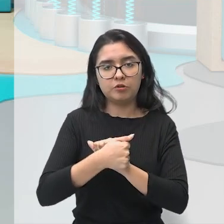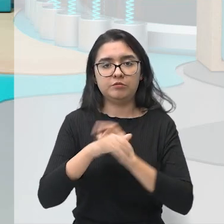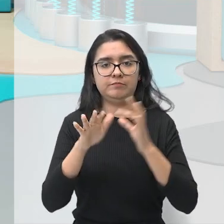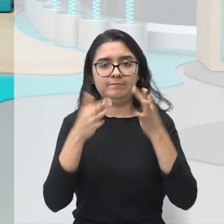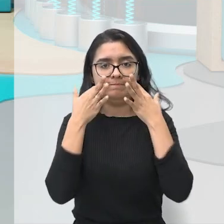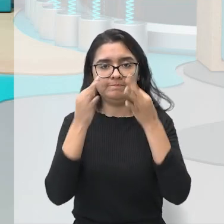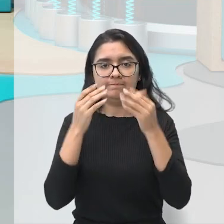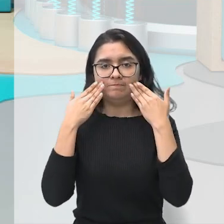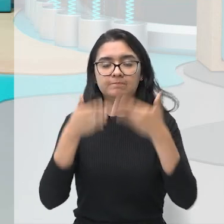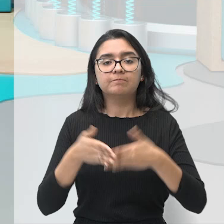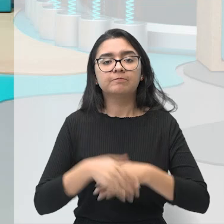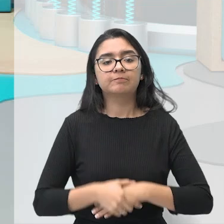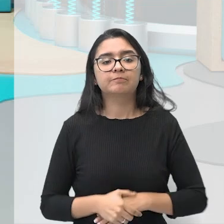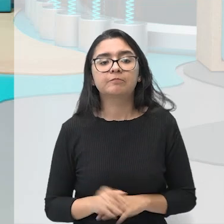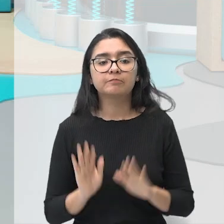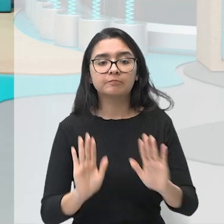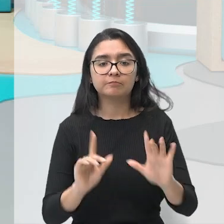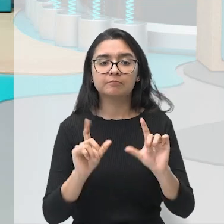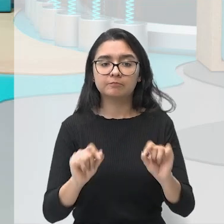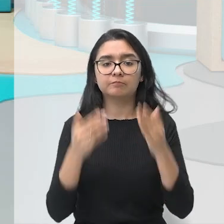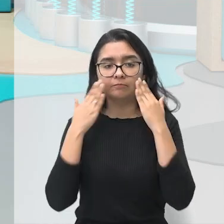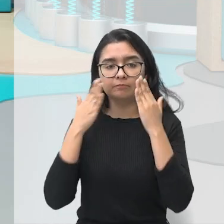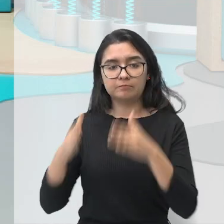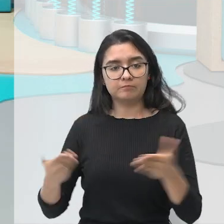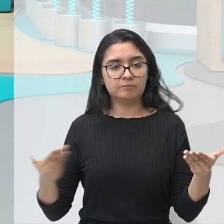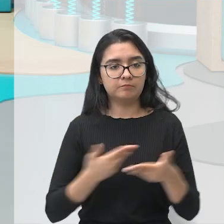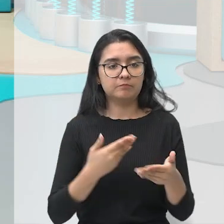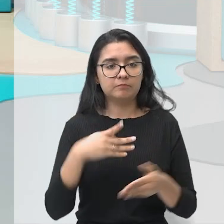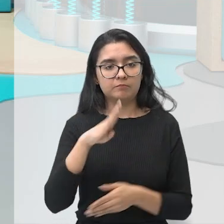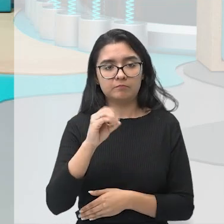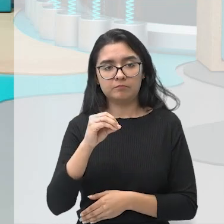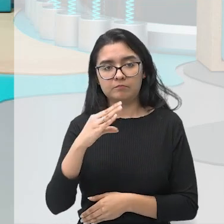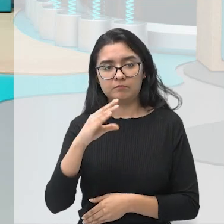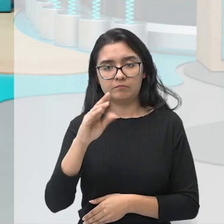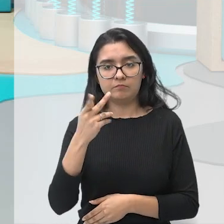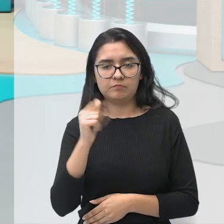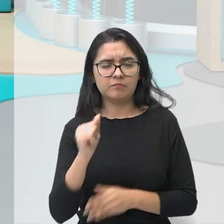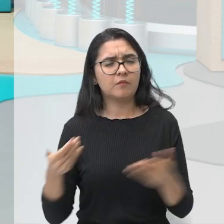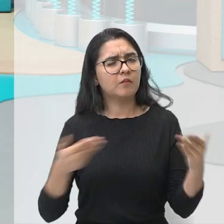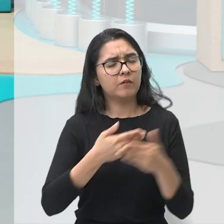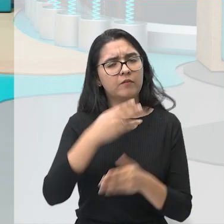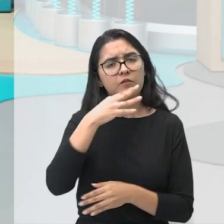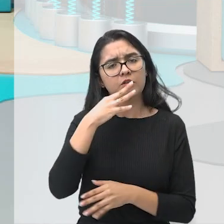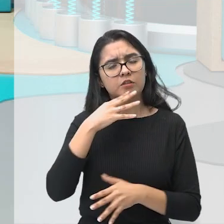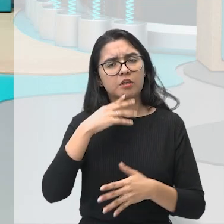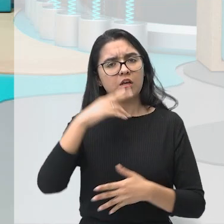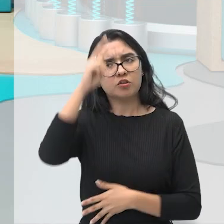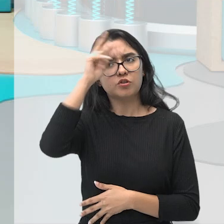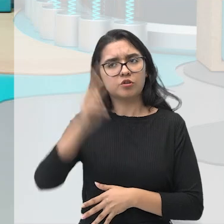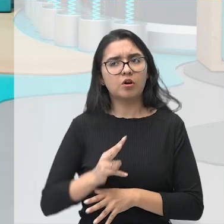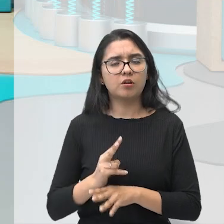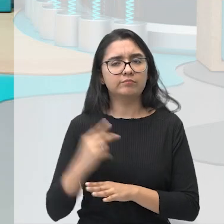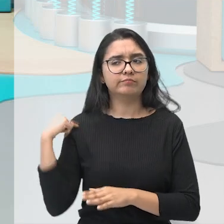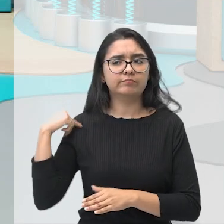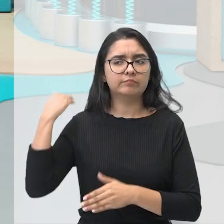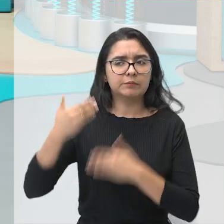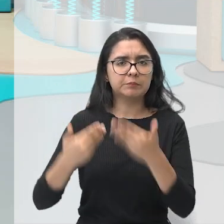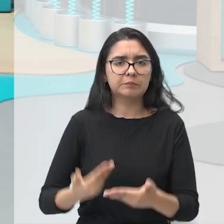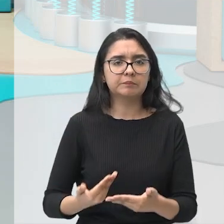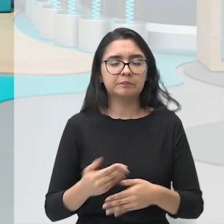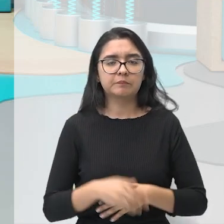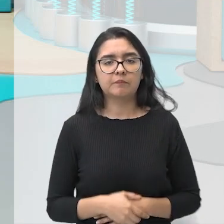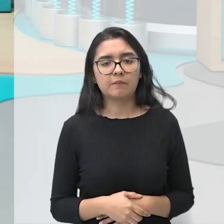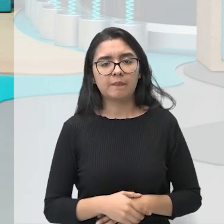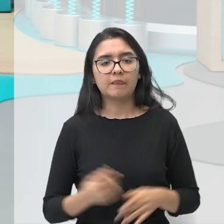precisão. Mas, falando da bocha, vamos conhecer um pouquinho da história, de como ela chegou ao formato que é